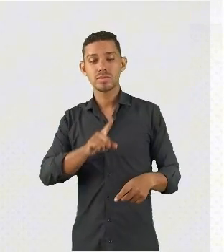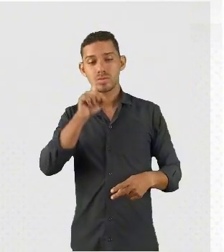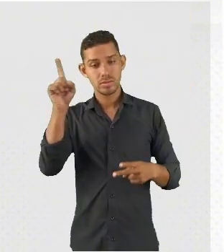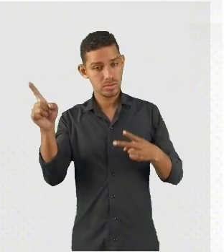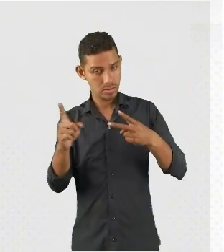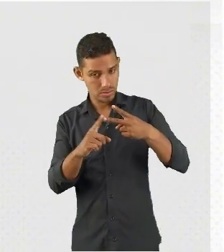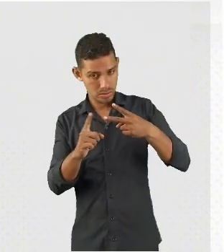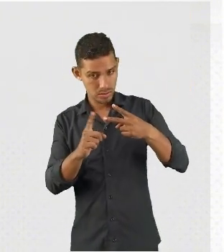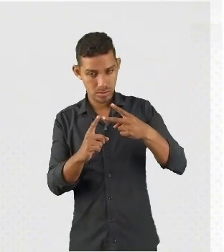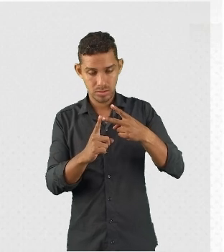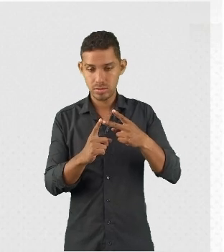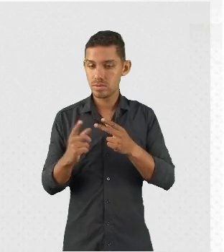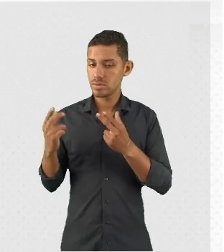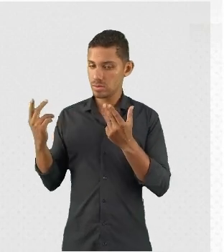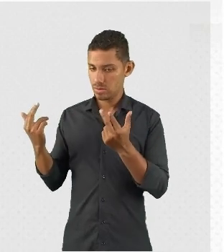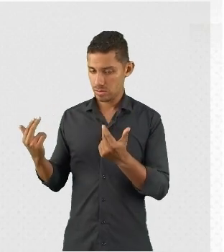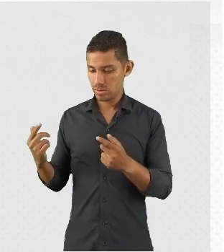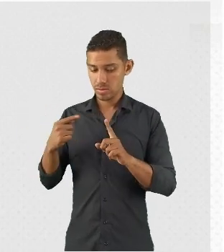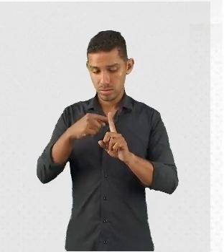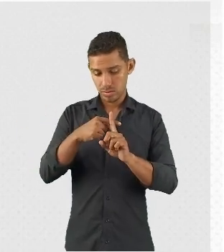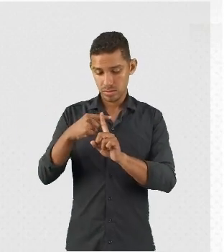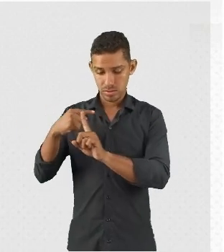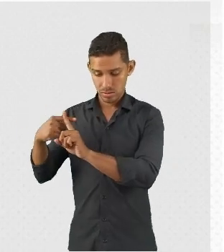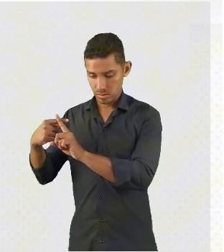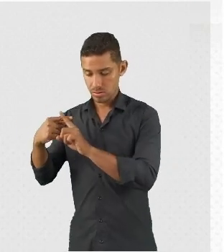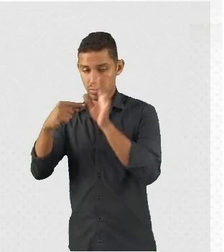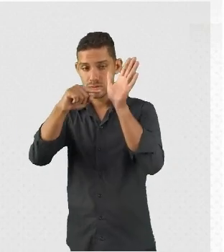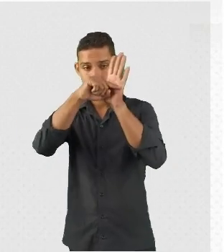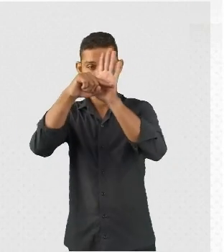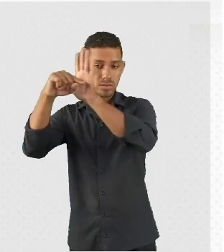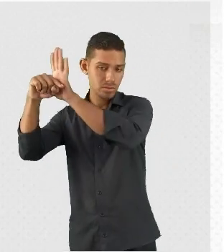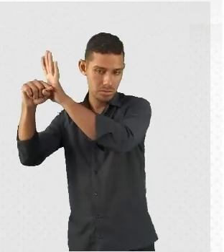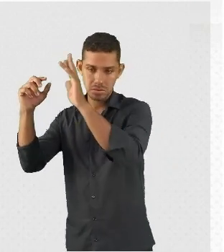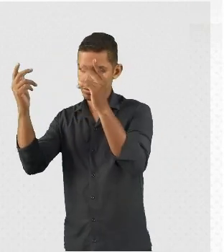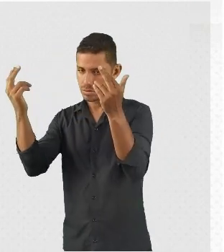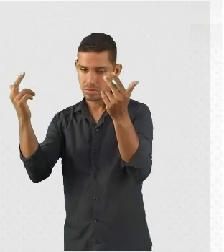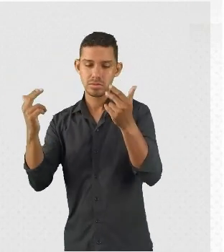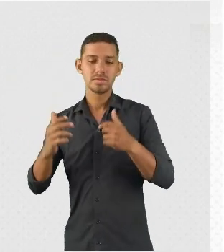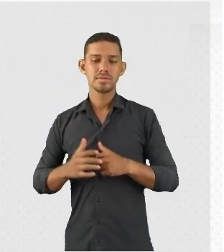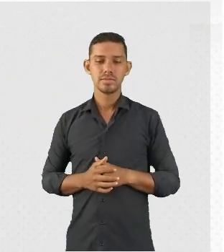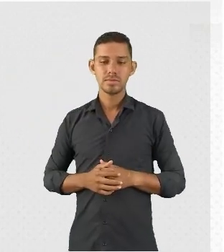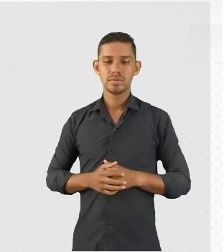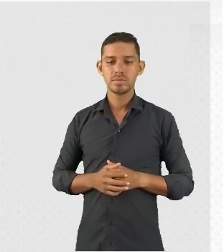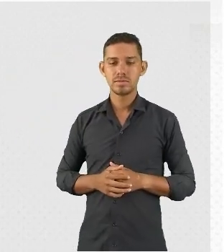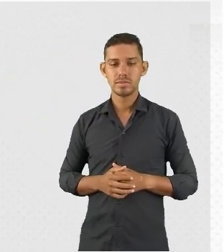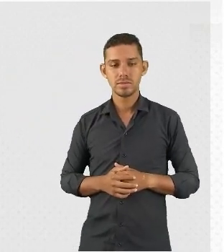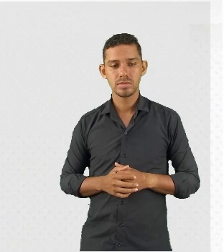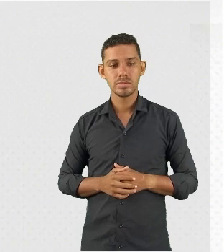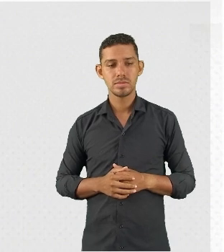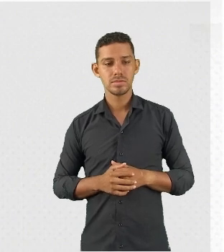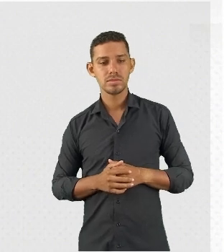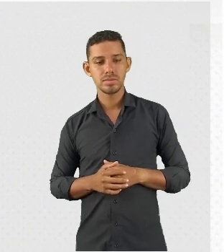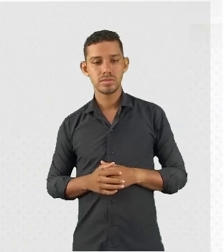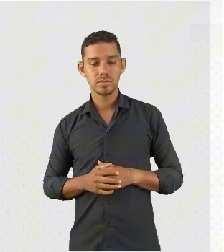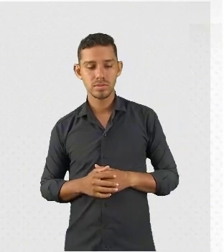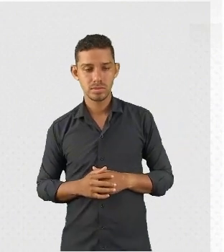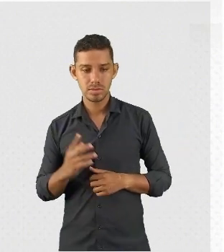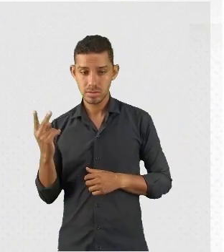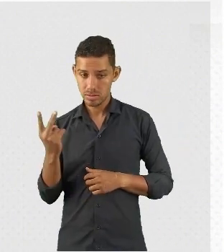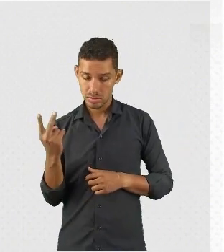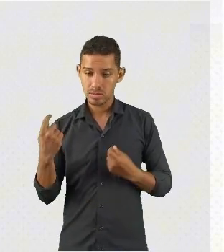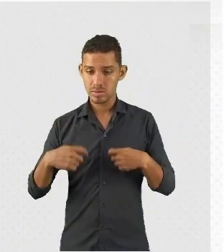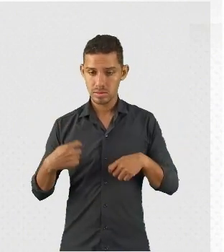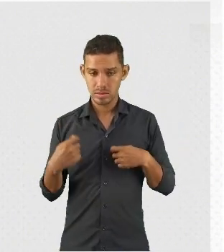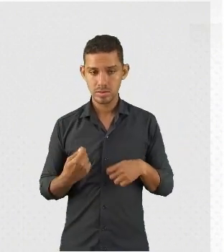contato, os corpos eletrizados adquirem cargas de mesmo sinal. Aí um tem que estar eletricamente carregado já.